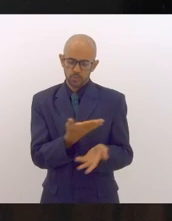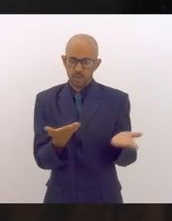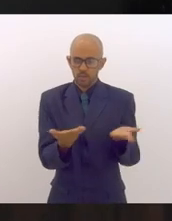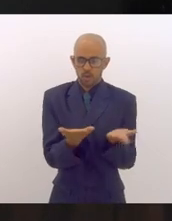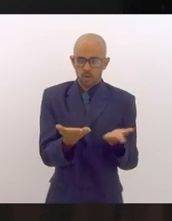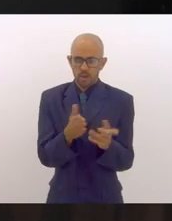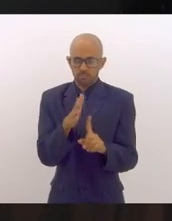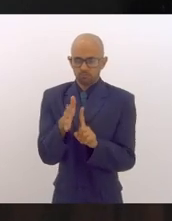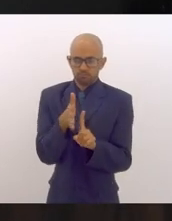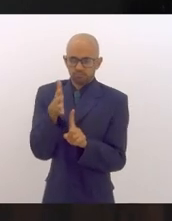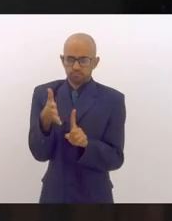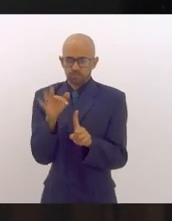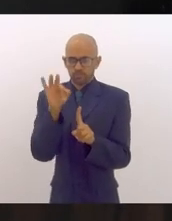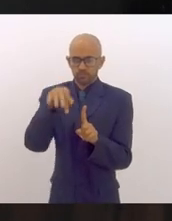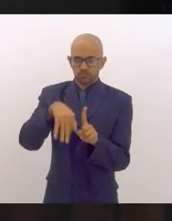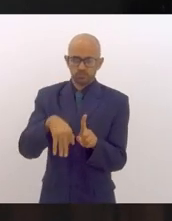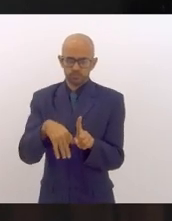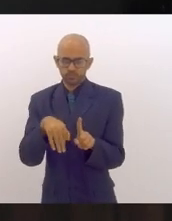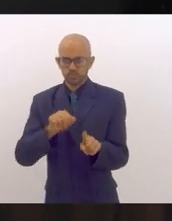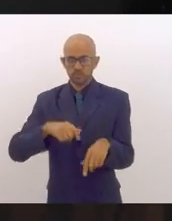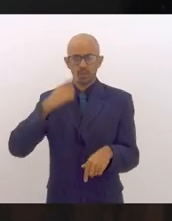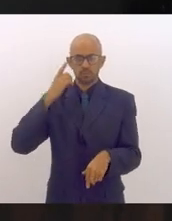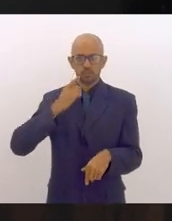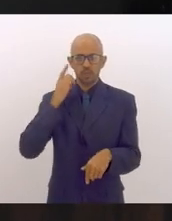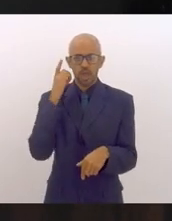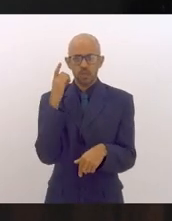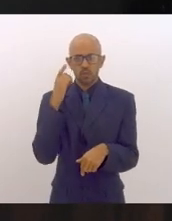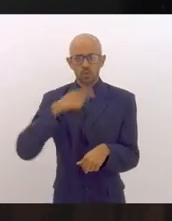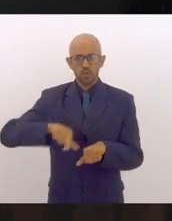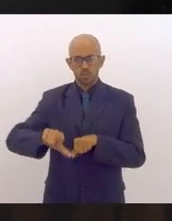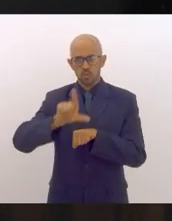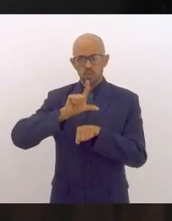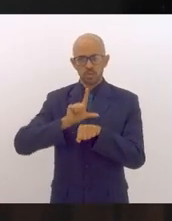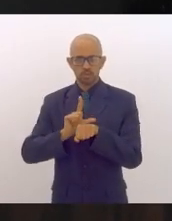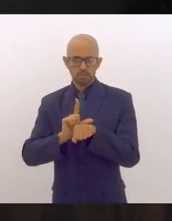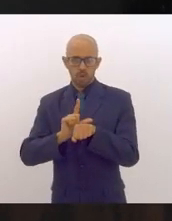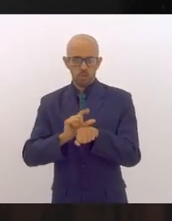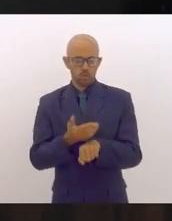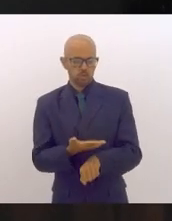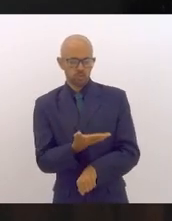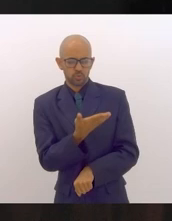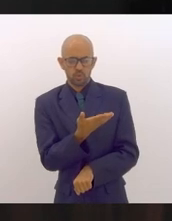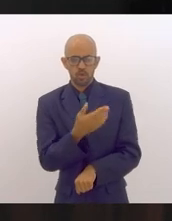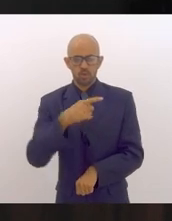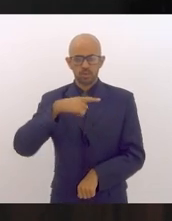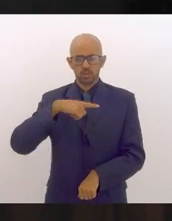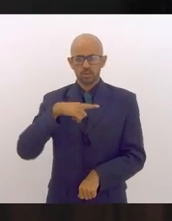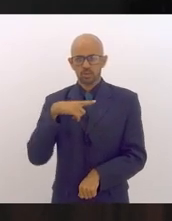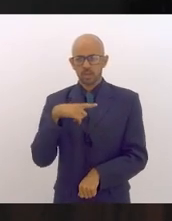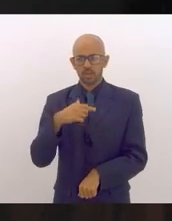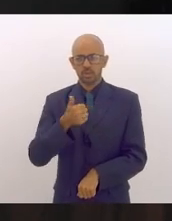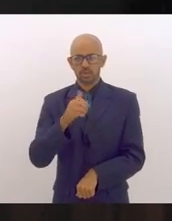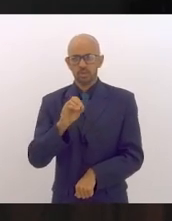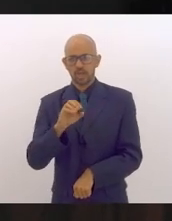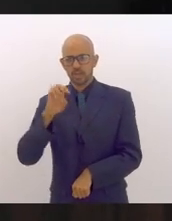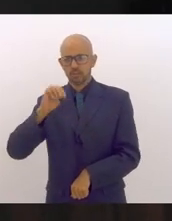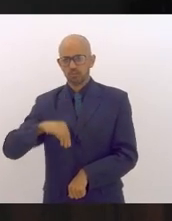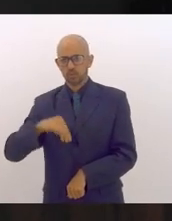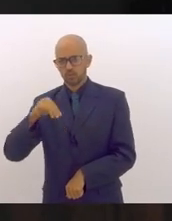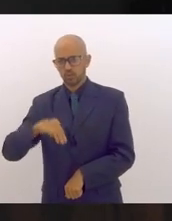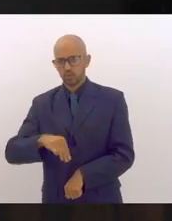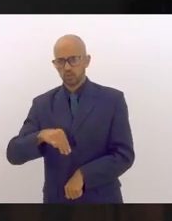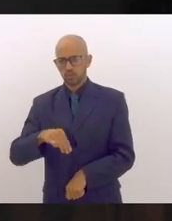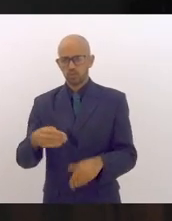uso do expediente final, o deputado Luiz Paulo. Vossa Excelência tem 10 minutos